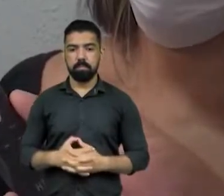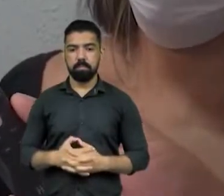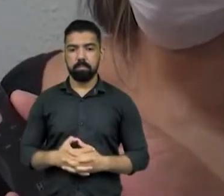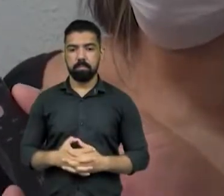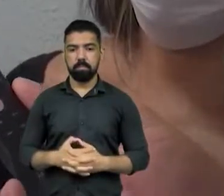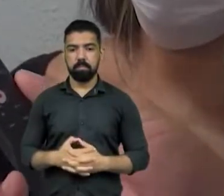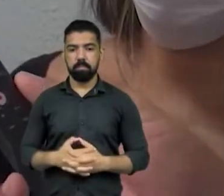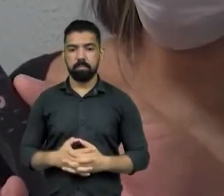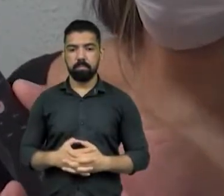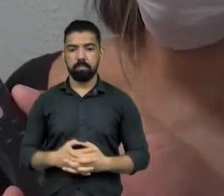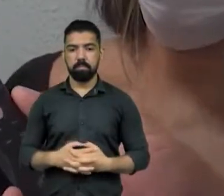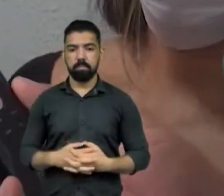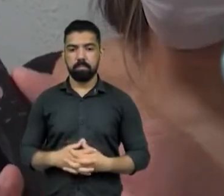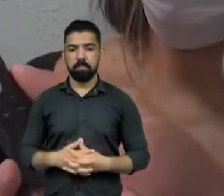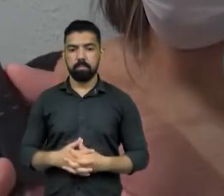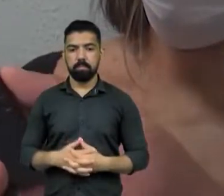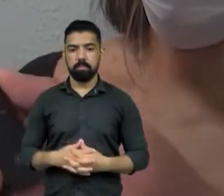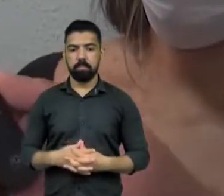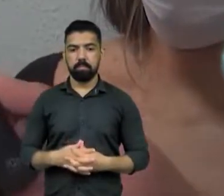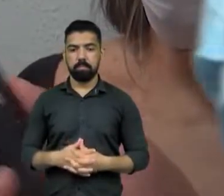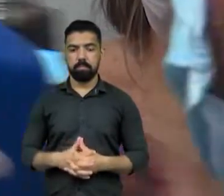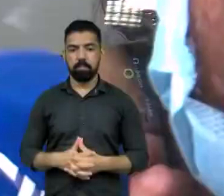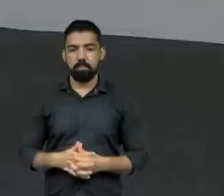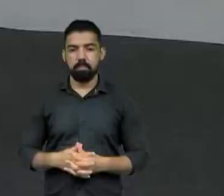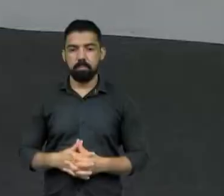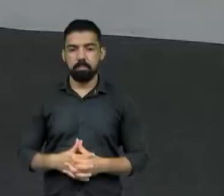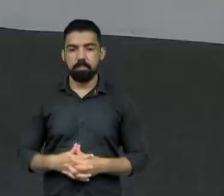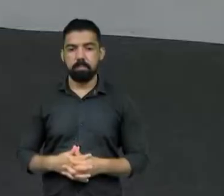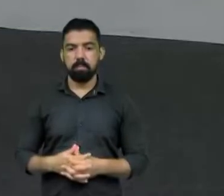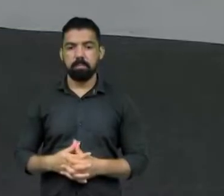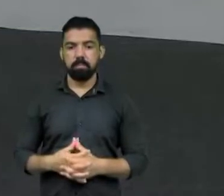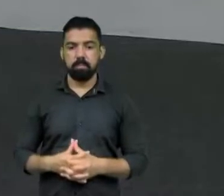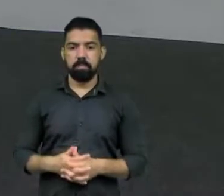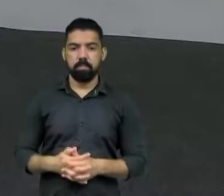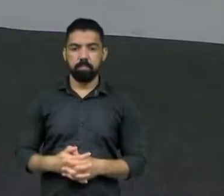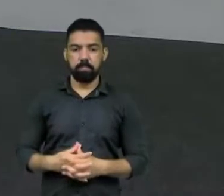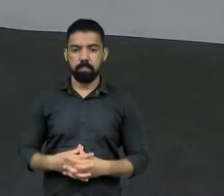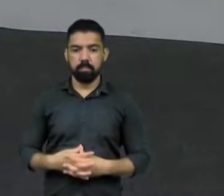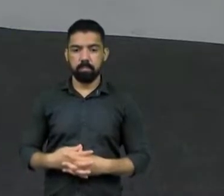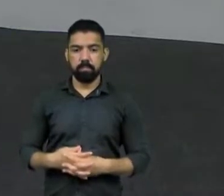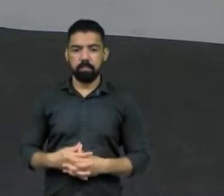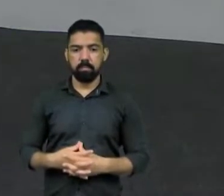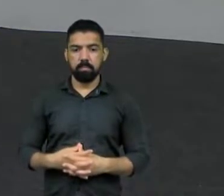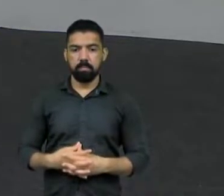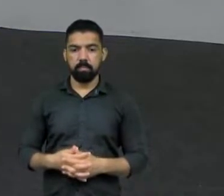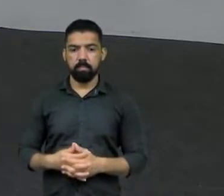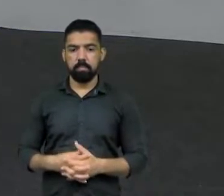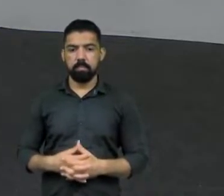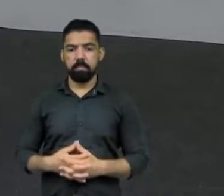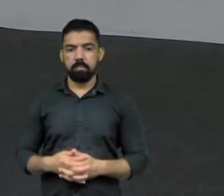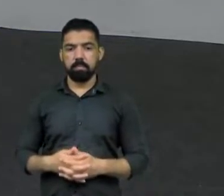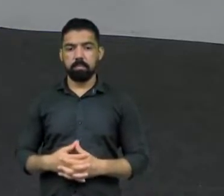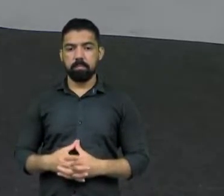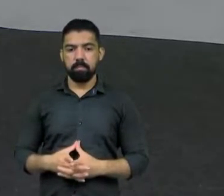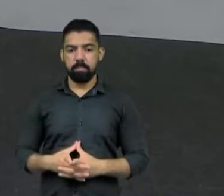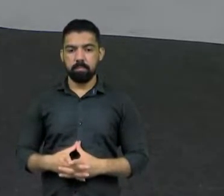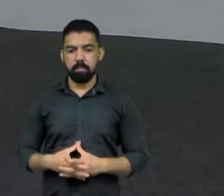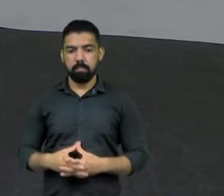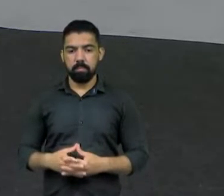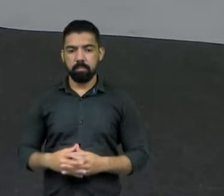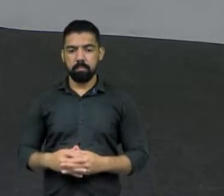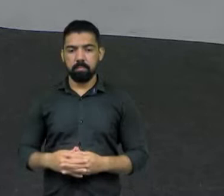para uma necessidade grande da população. O Corpo de Bombeiros e a CAGES estão instalando